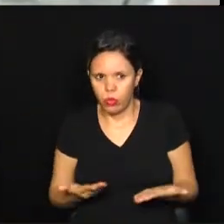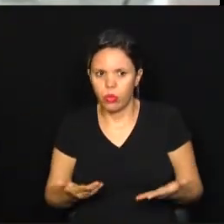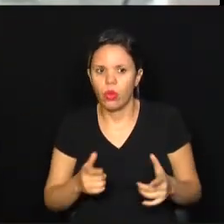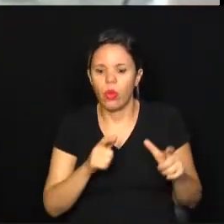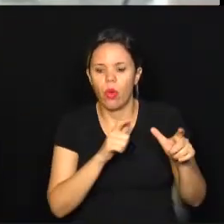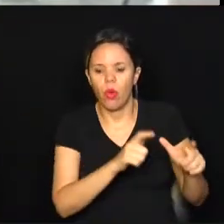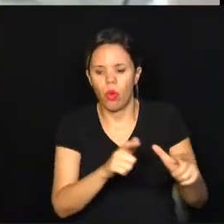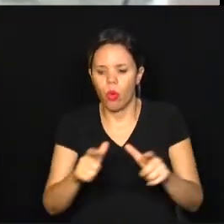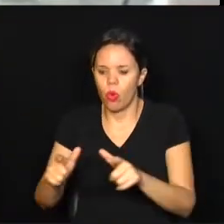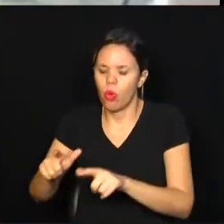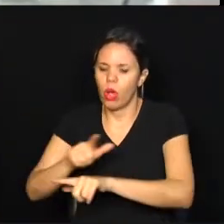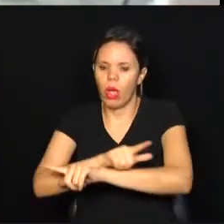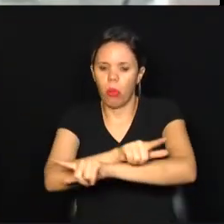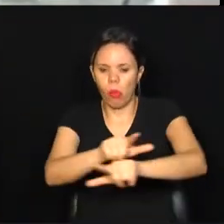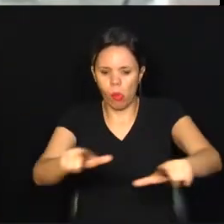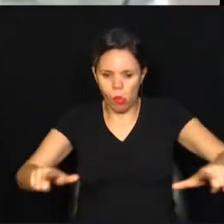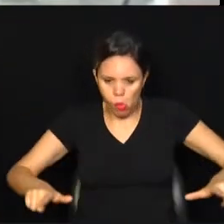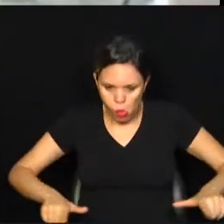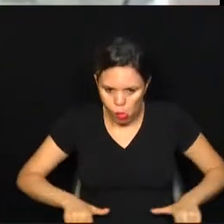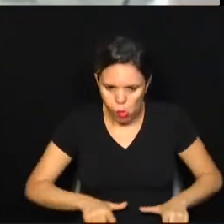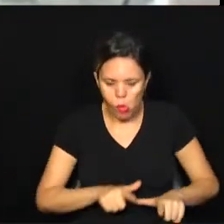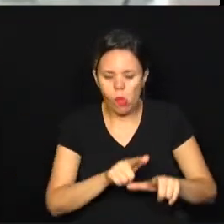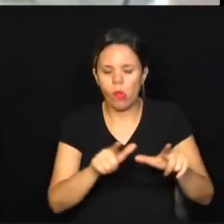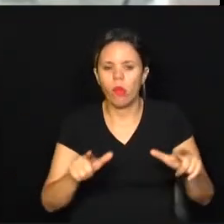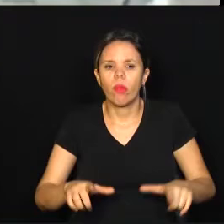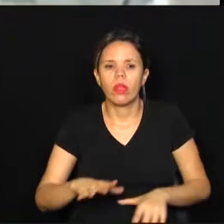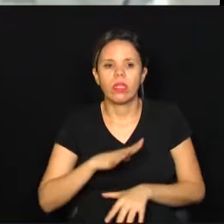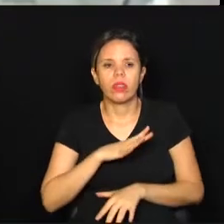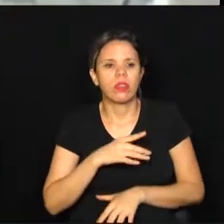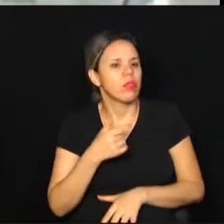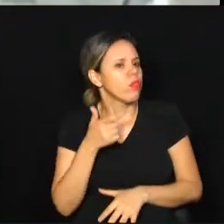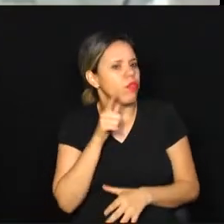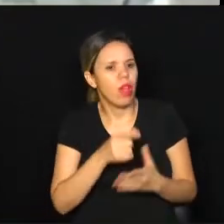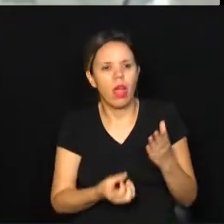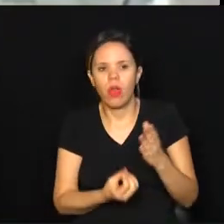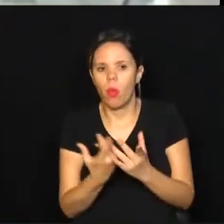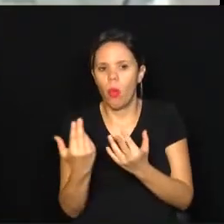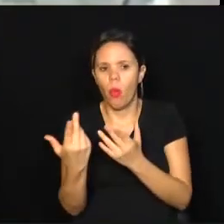vazios urbanos não